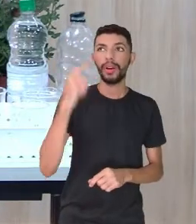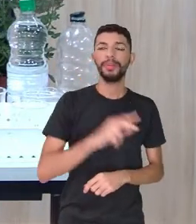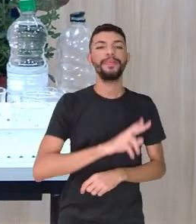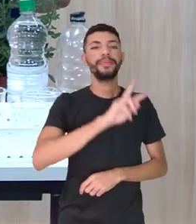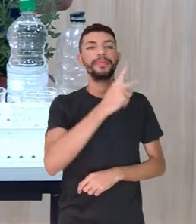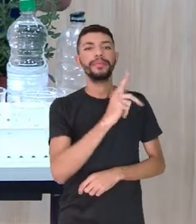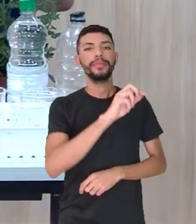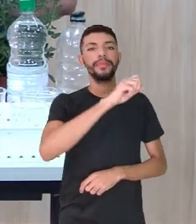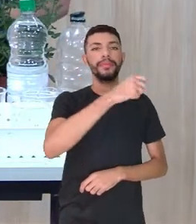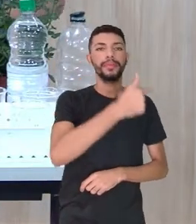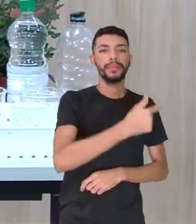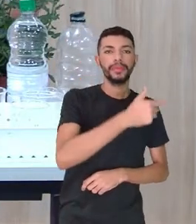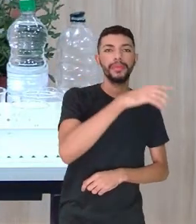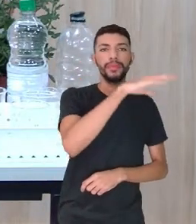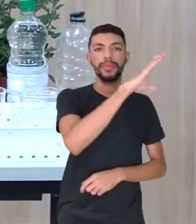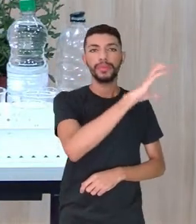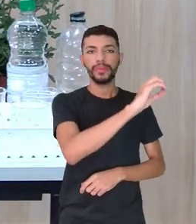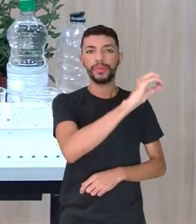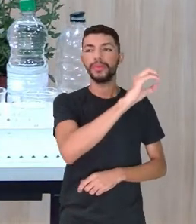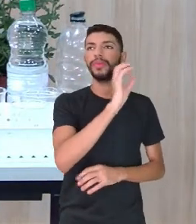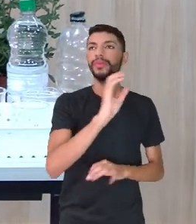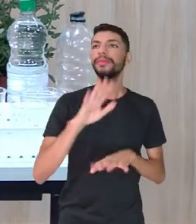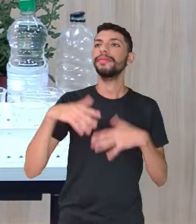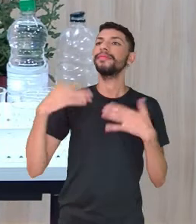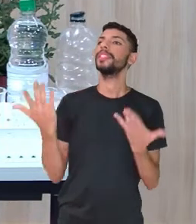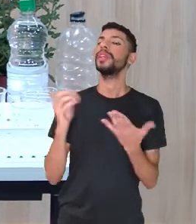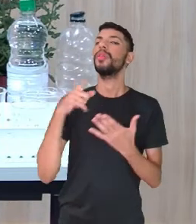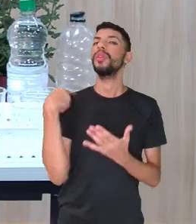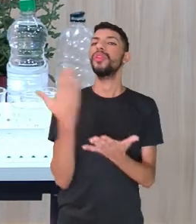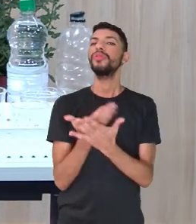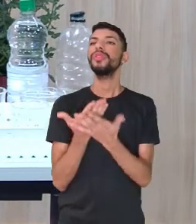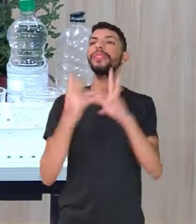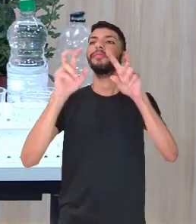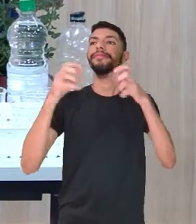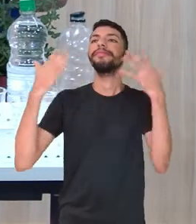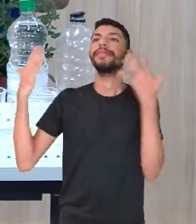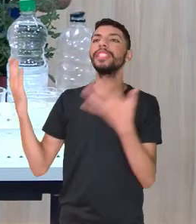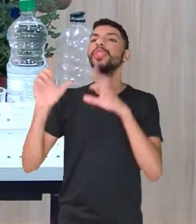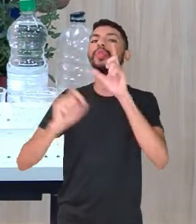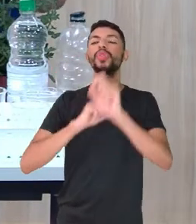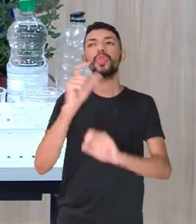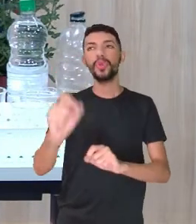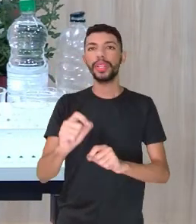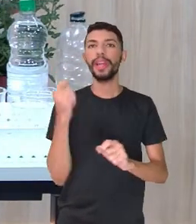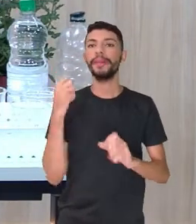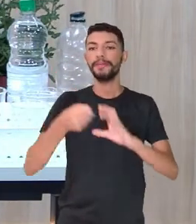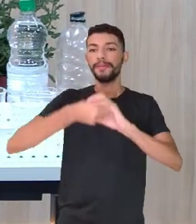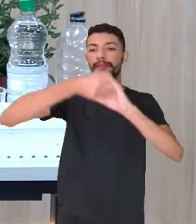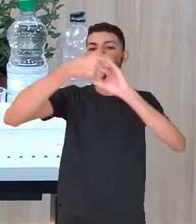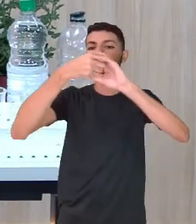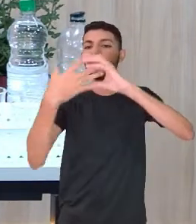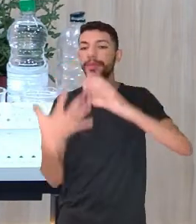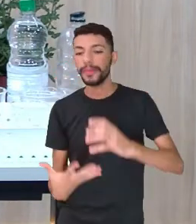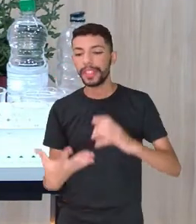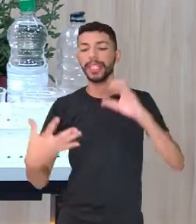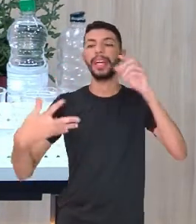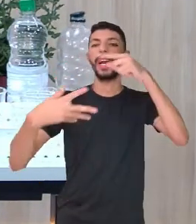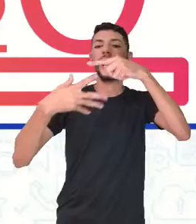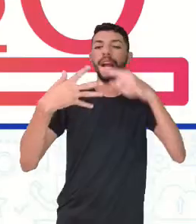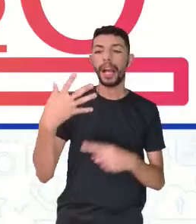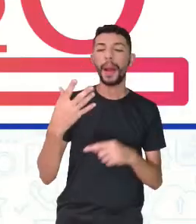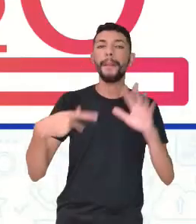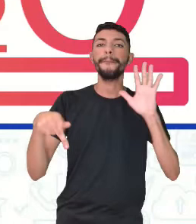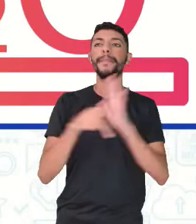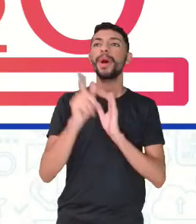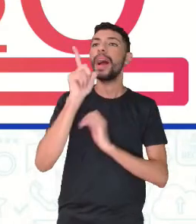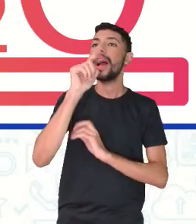H2O. E é sobre isso que a gente vai conversar. A composição química da água. Então, estou trazendo aí para vocês a